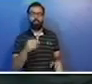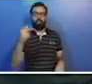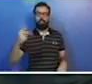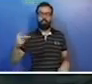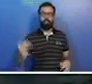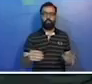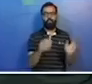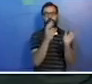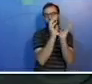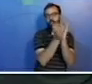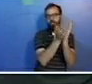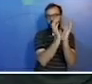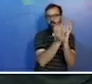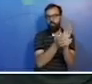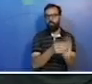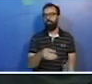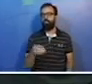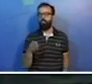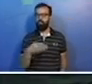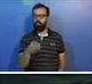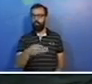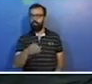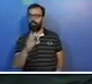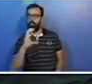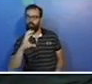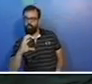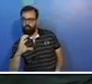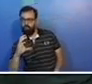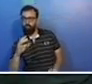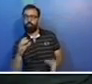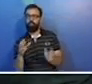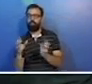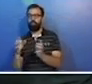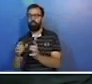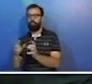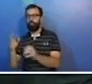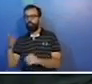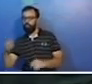nós estamos colocando aqui a sequência que nós